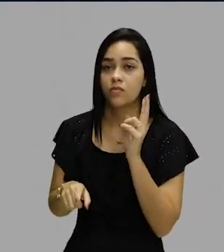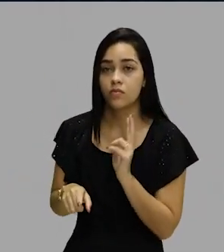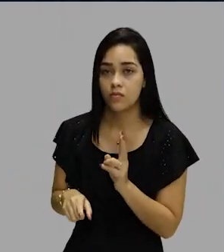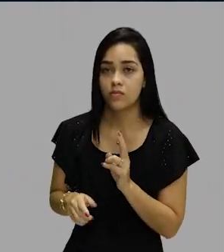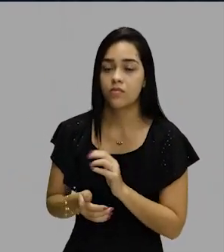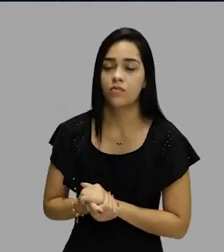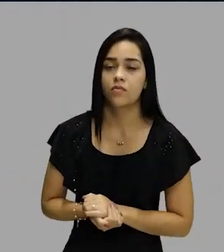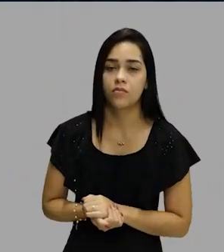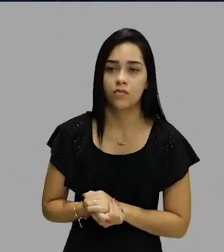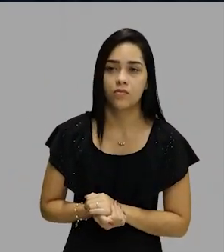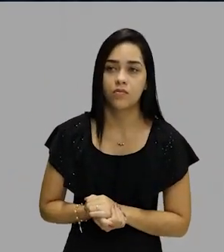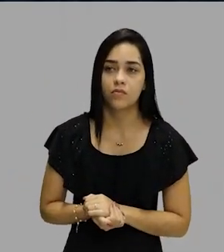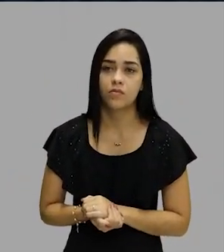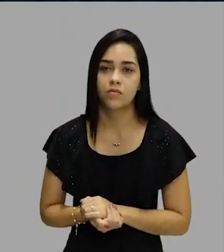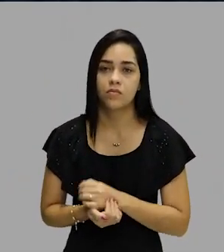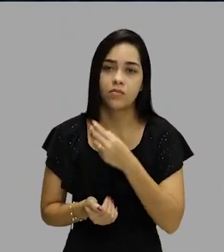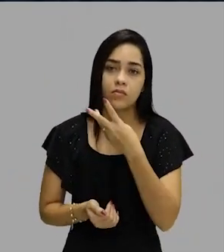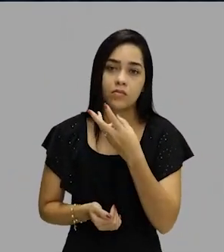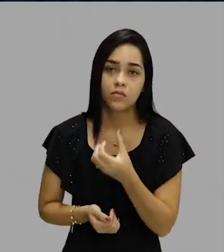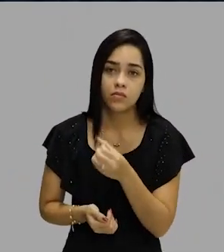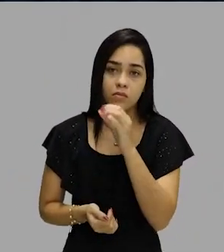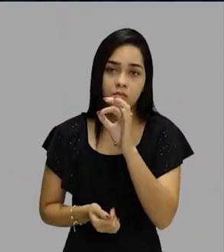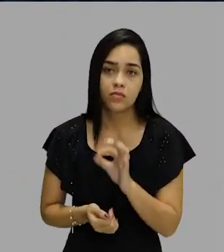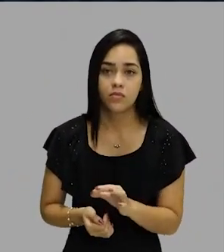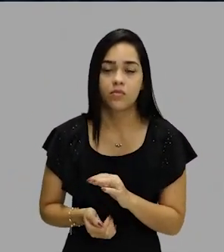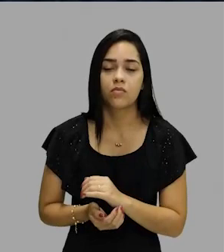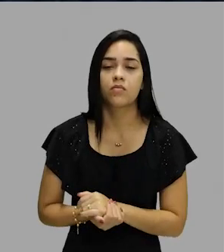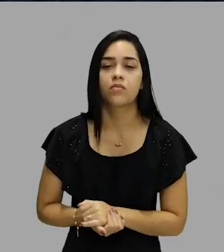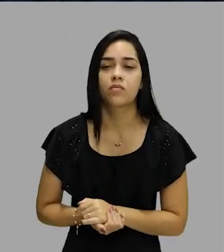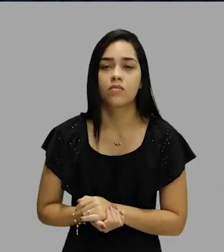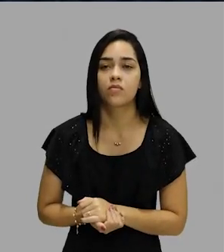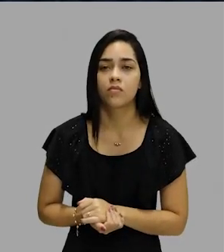constante em torno de 36 graus. Ou seja,